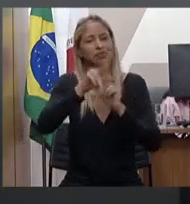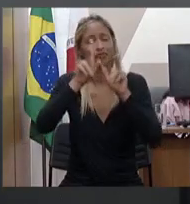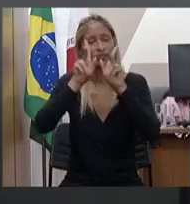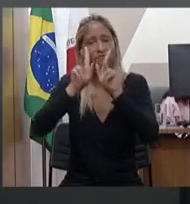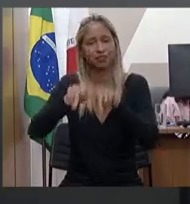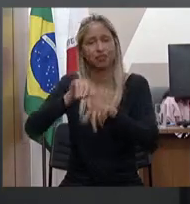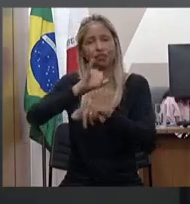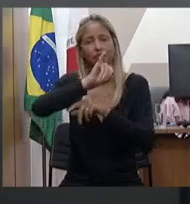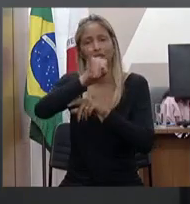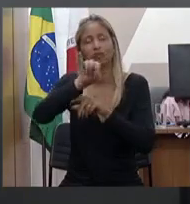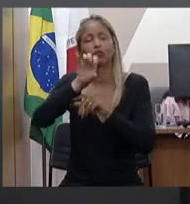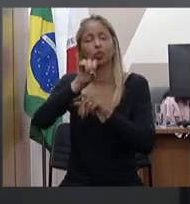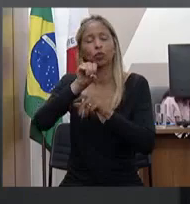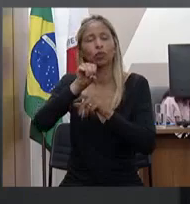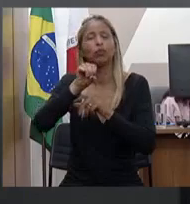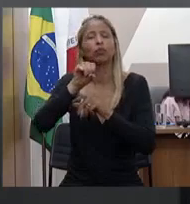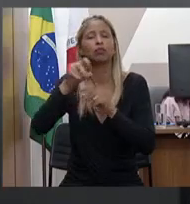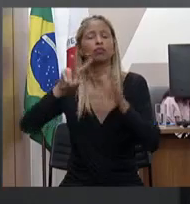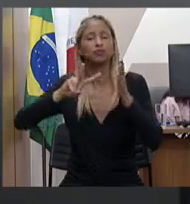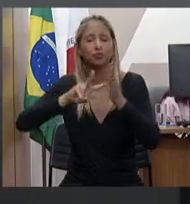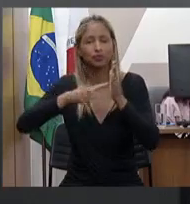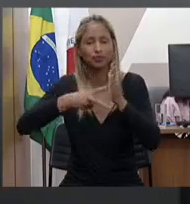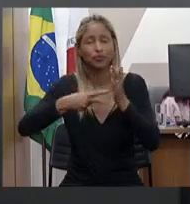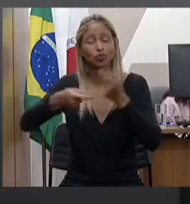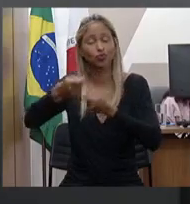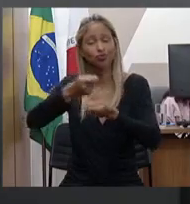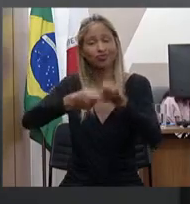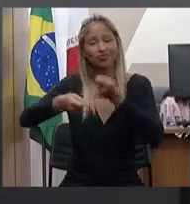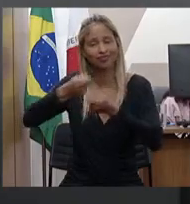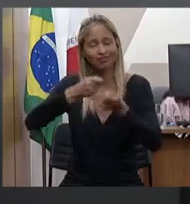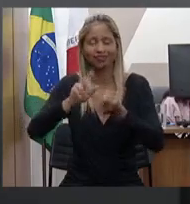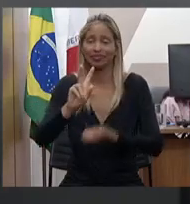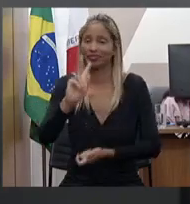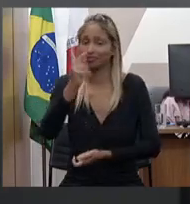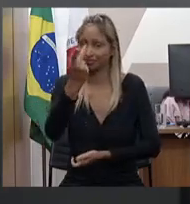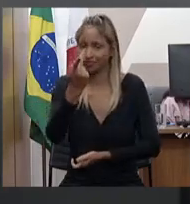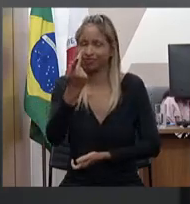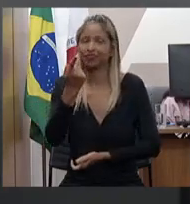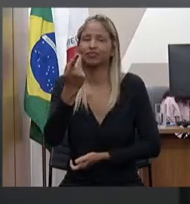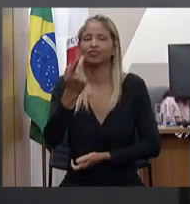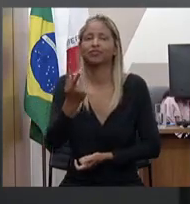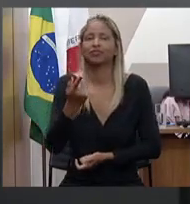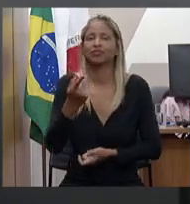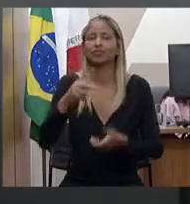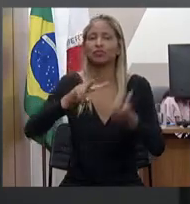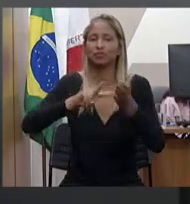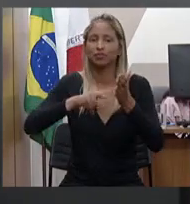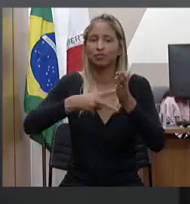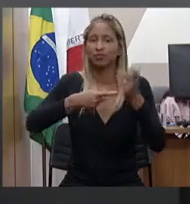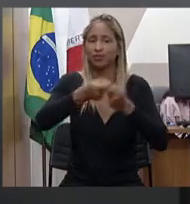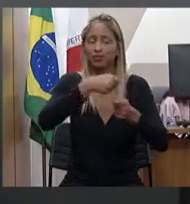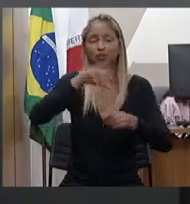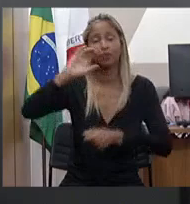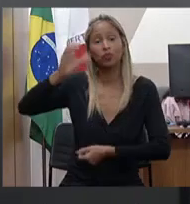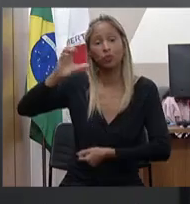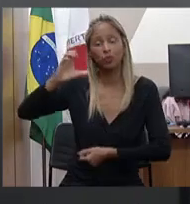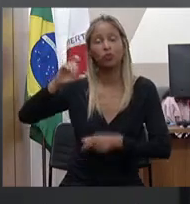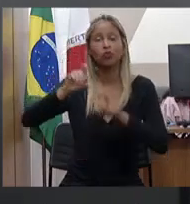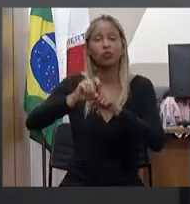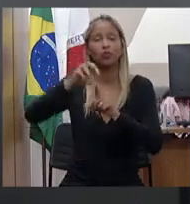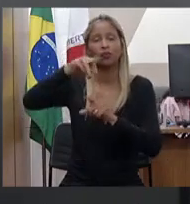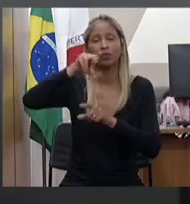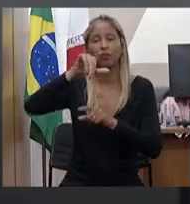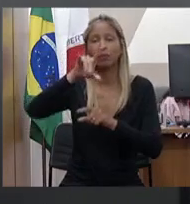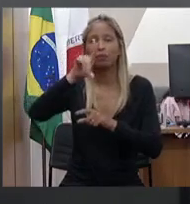meu amigo João periard Sindicato dos Comerciários de Belo Horizonte Ronaldo do Sindicato dos Comerciários de Contagem Marlon